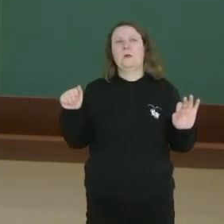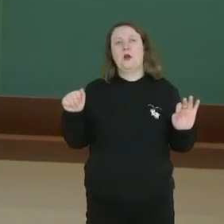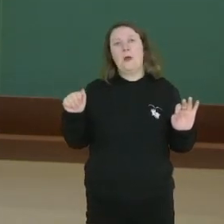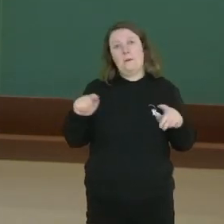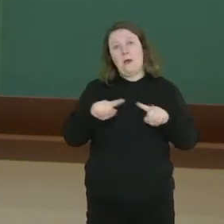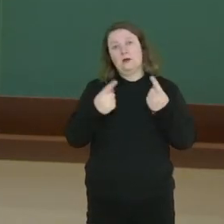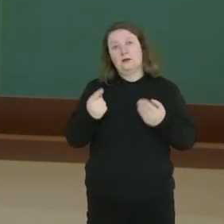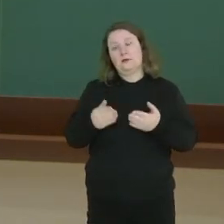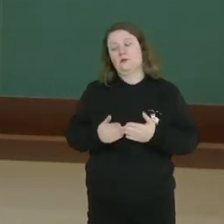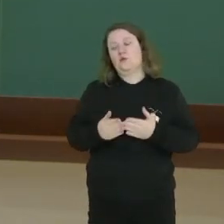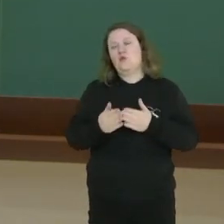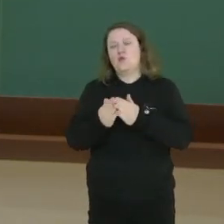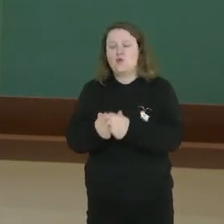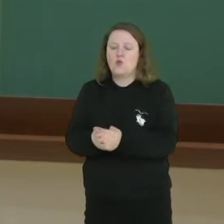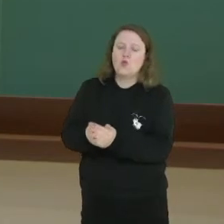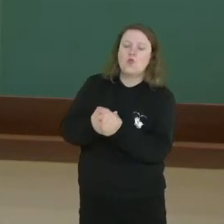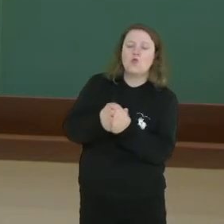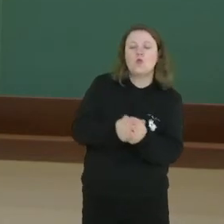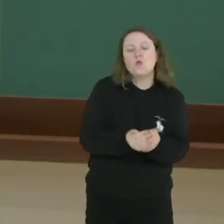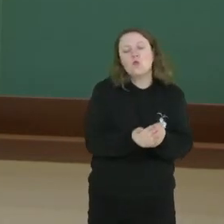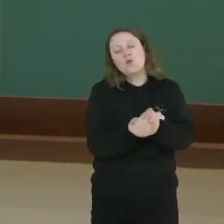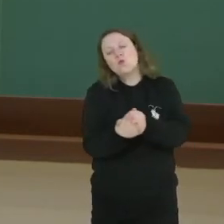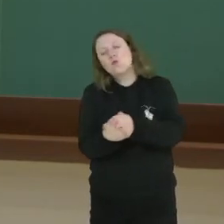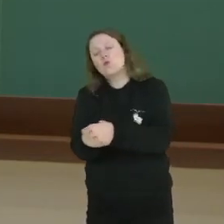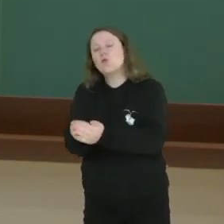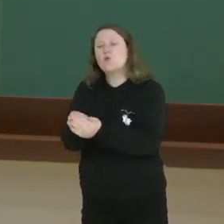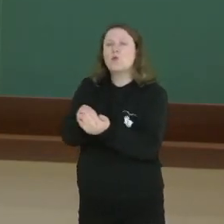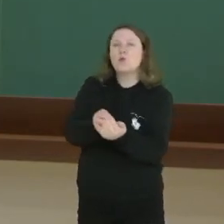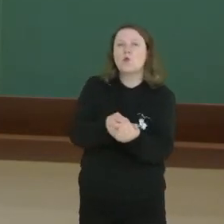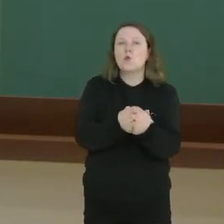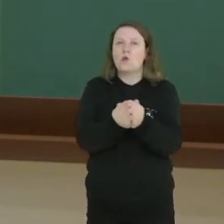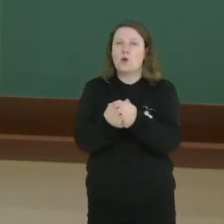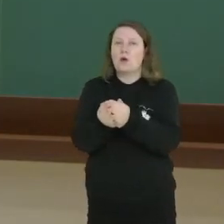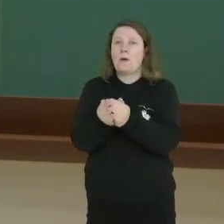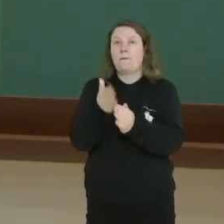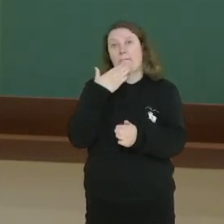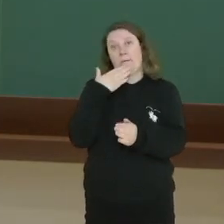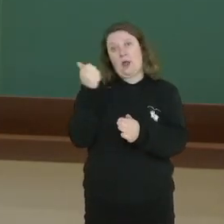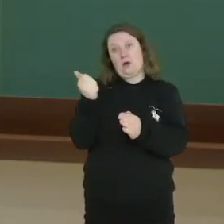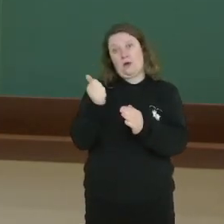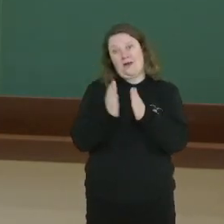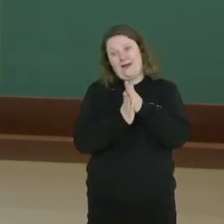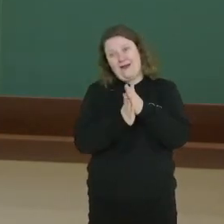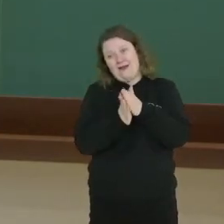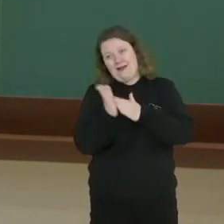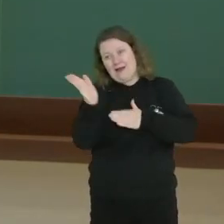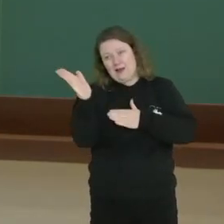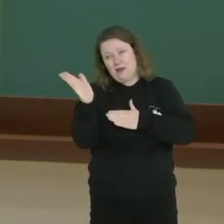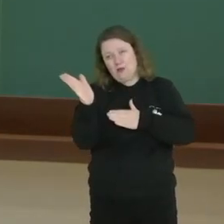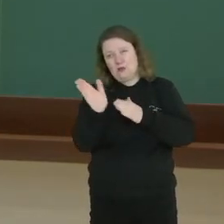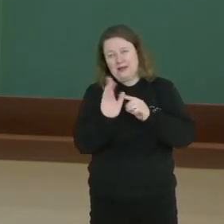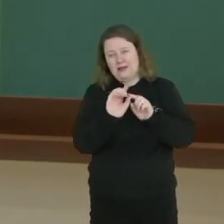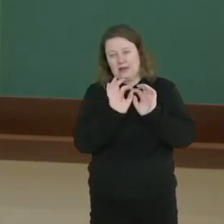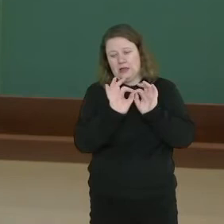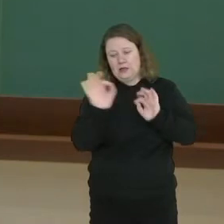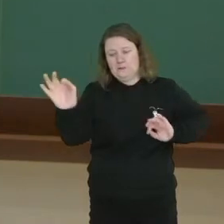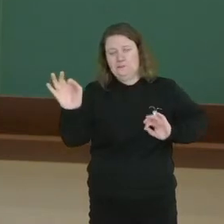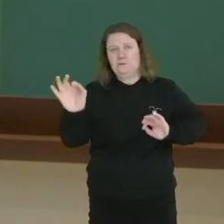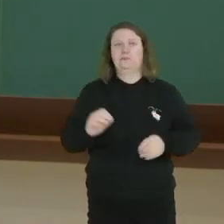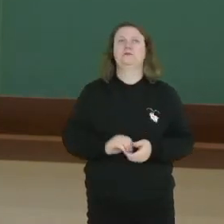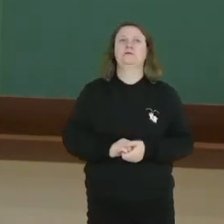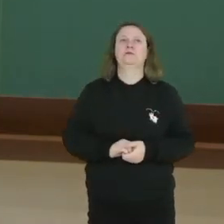barquinho. Então a menor distância é em linha reta, tá bom? Então eu preciso saber esse tamanho